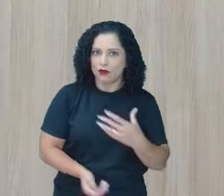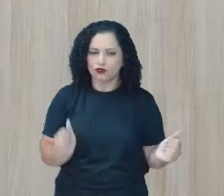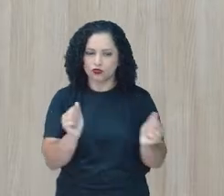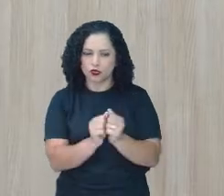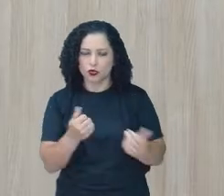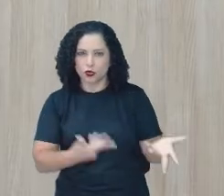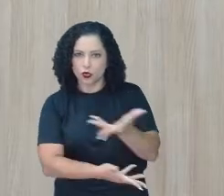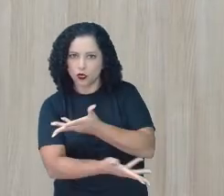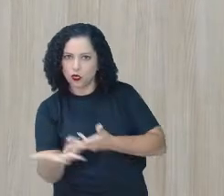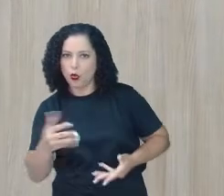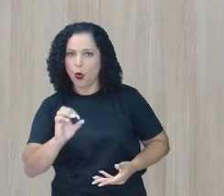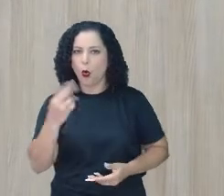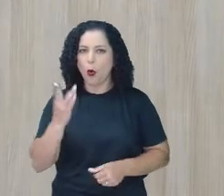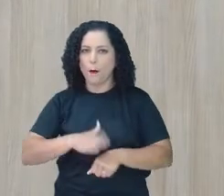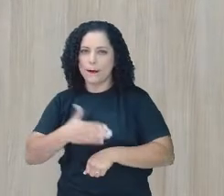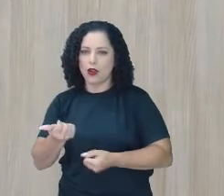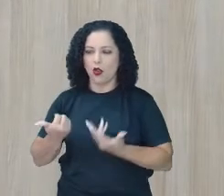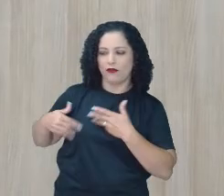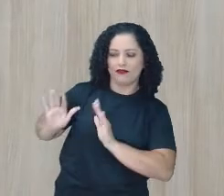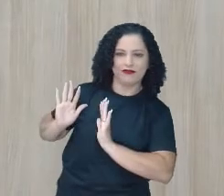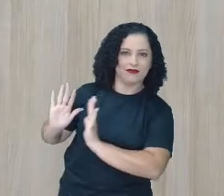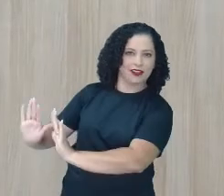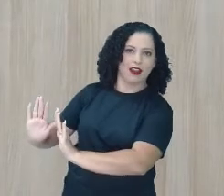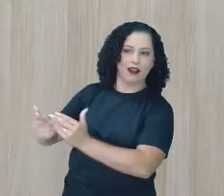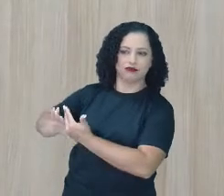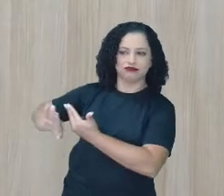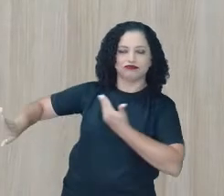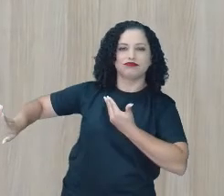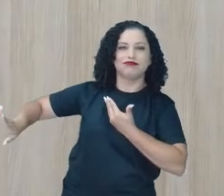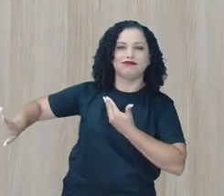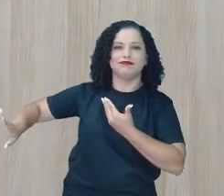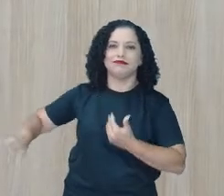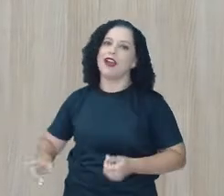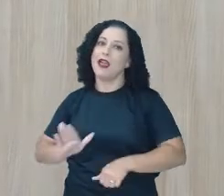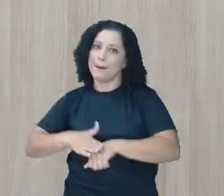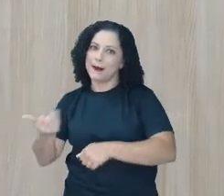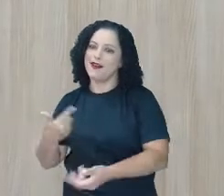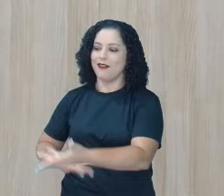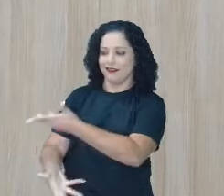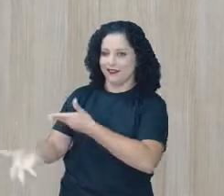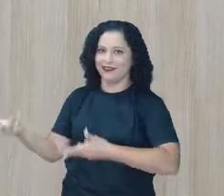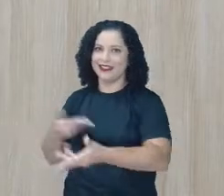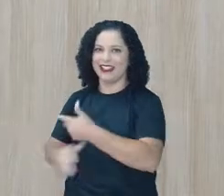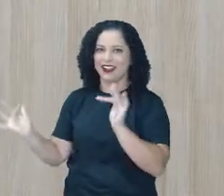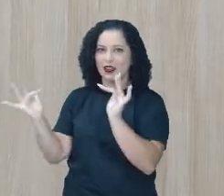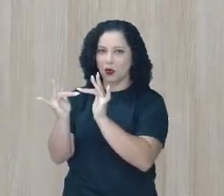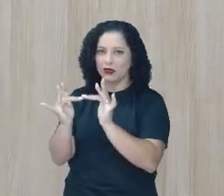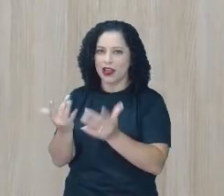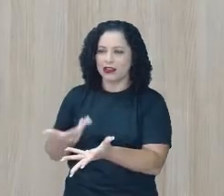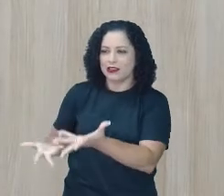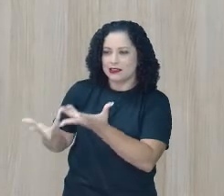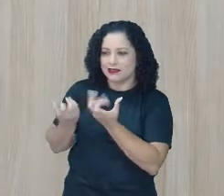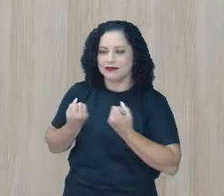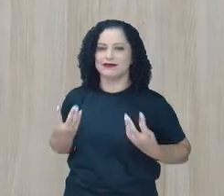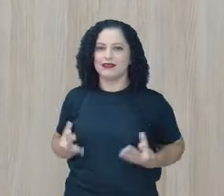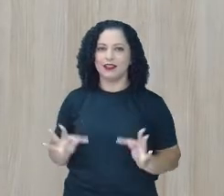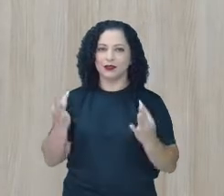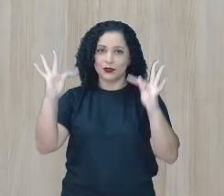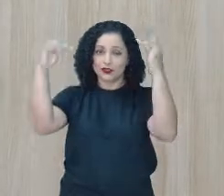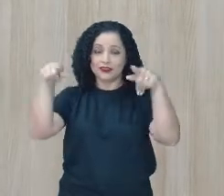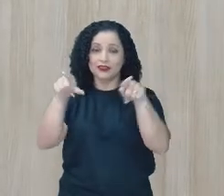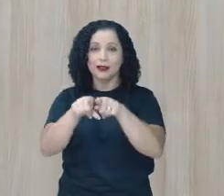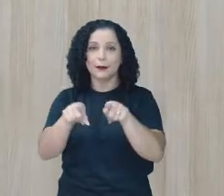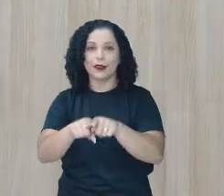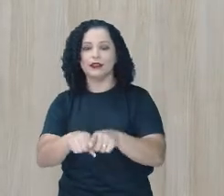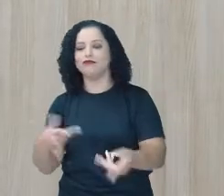robôs? Ou acha que é melhor deixar eles no cantinho? Hein? Eu acho que é sempre melhor interagir, né? Vamos aceitando as tecnologias e trazendo